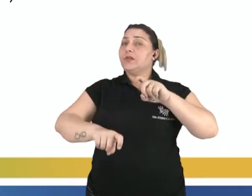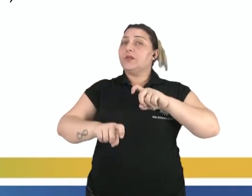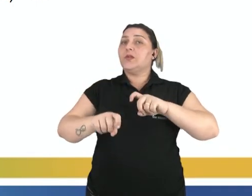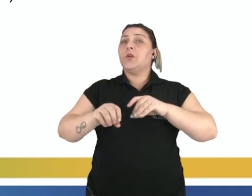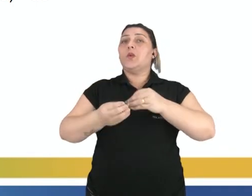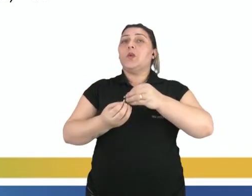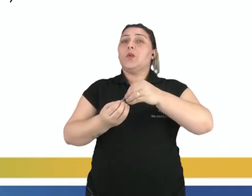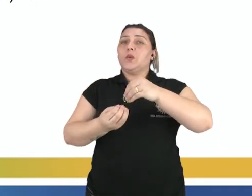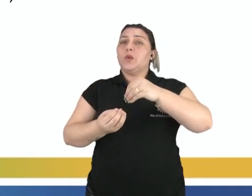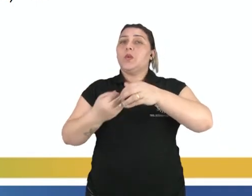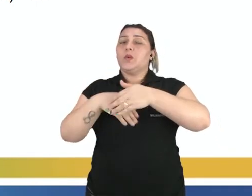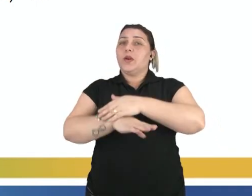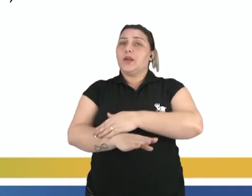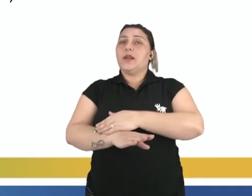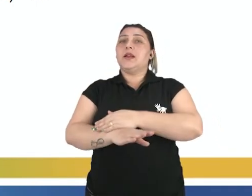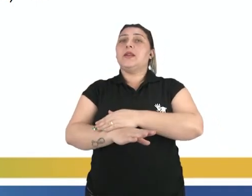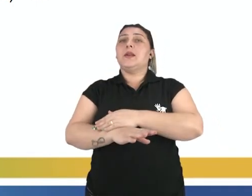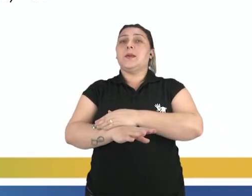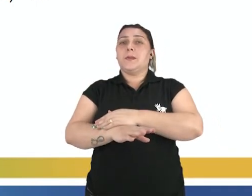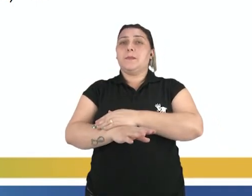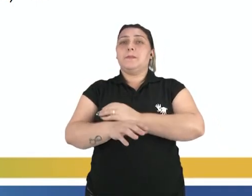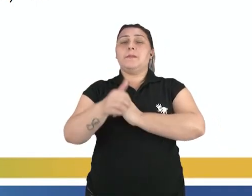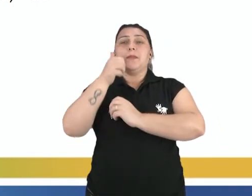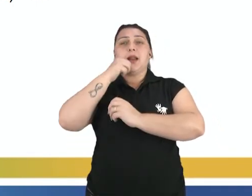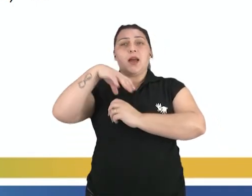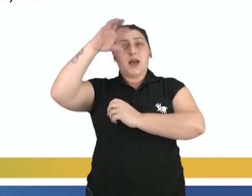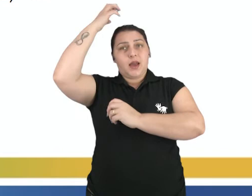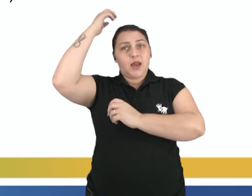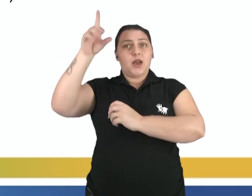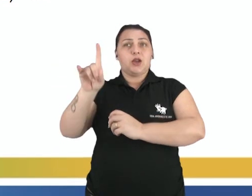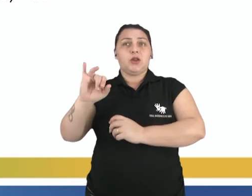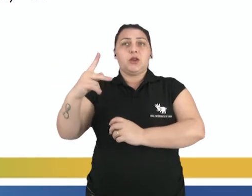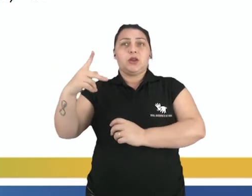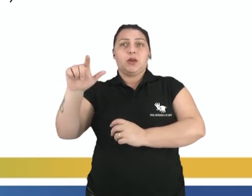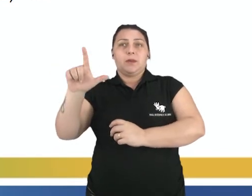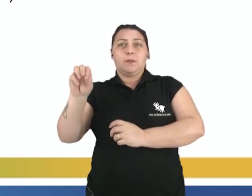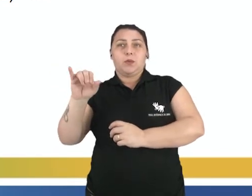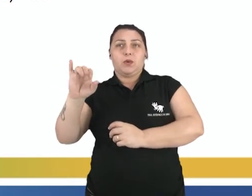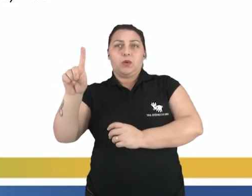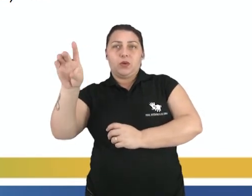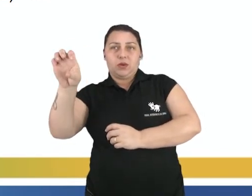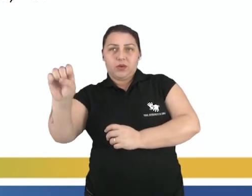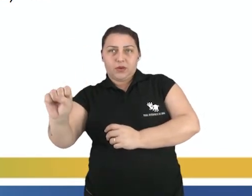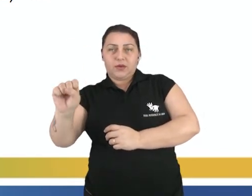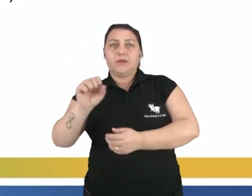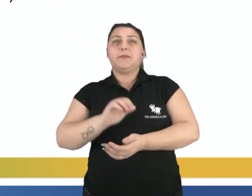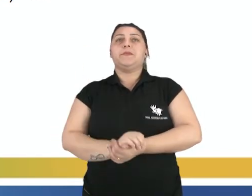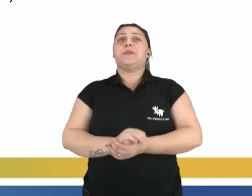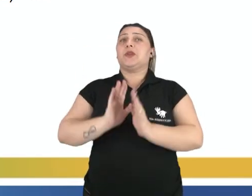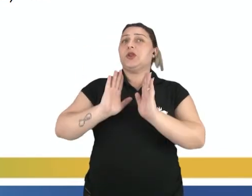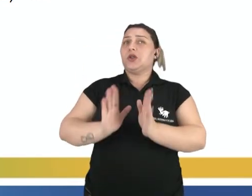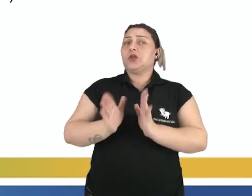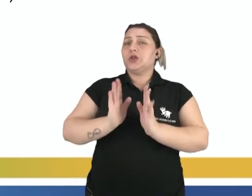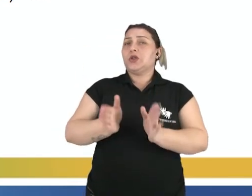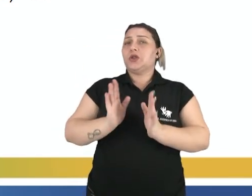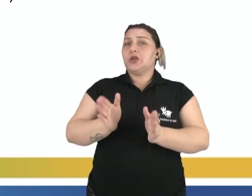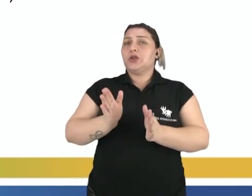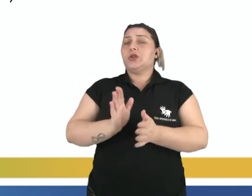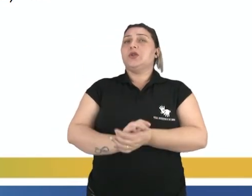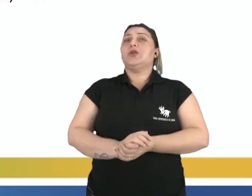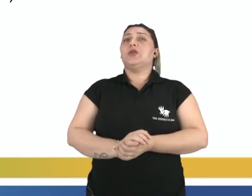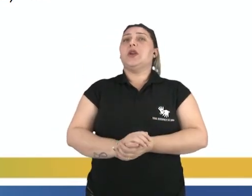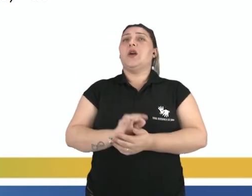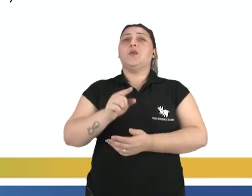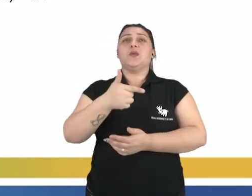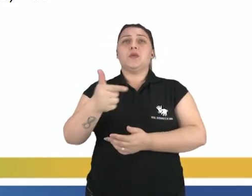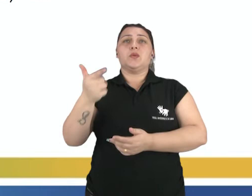das abelhas são fecundados pela rainha, né? Formam fêmeas diploides, assim como nós somos diploides. E já os não